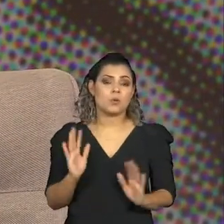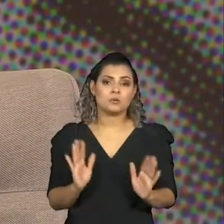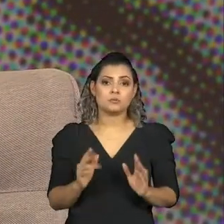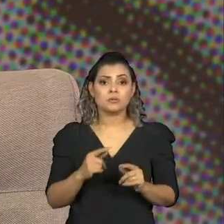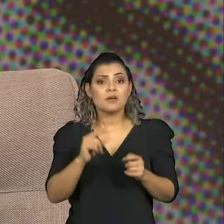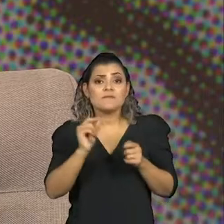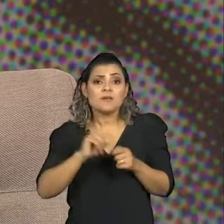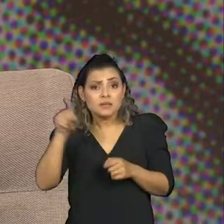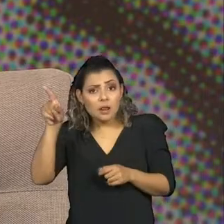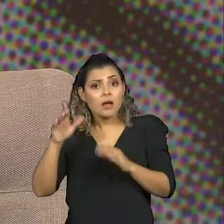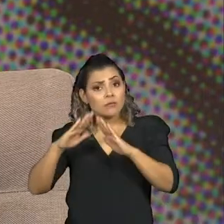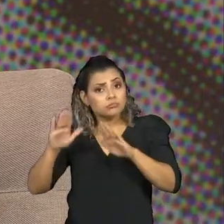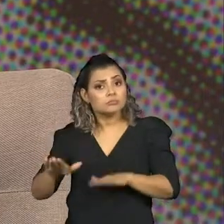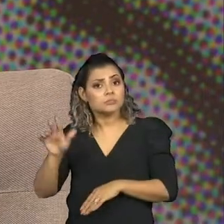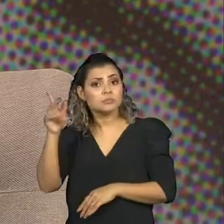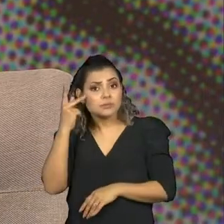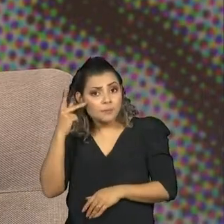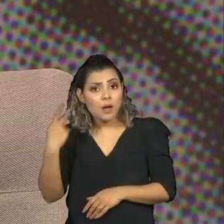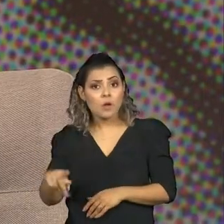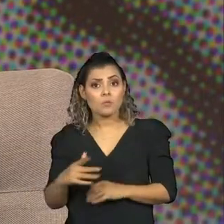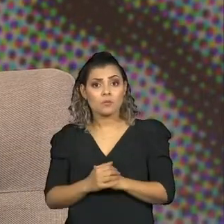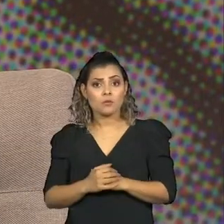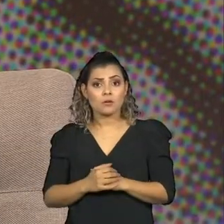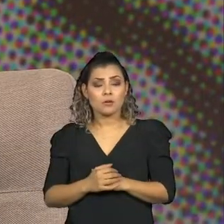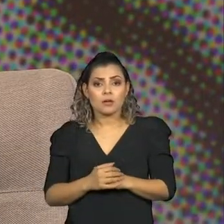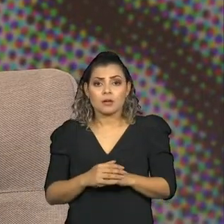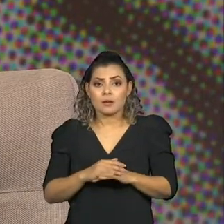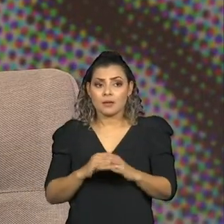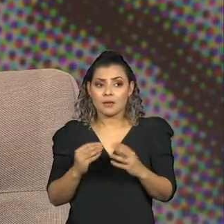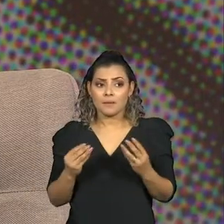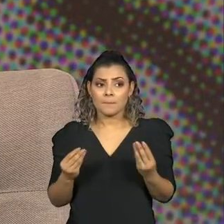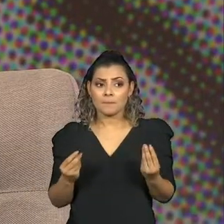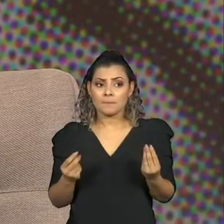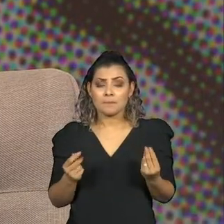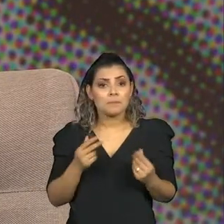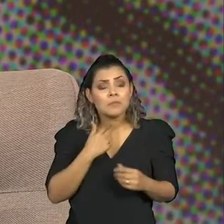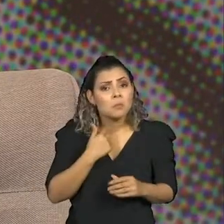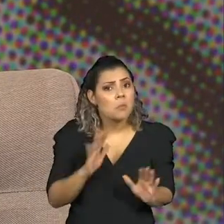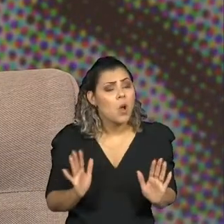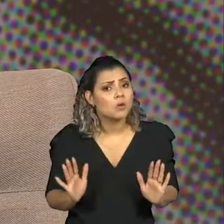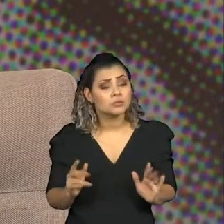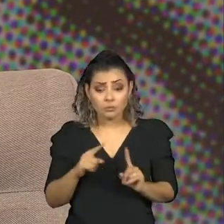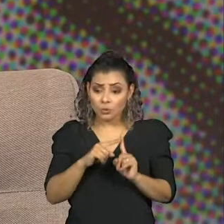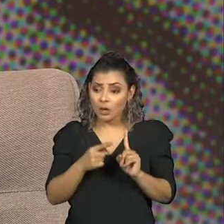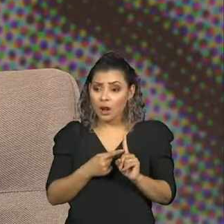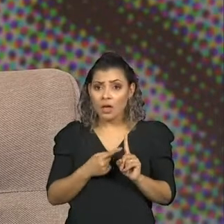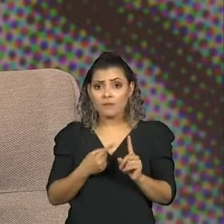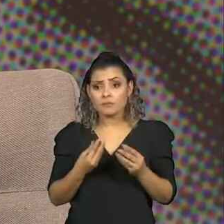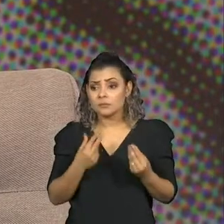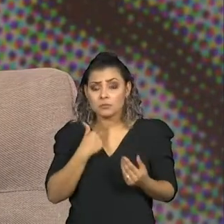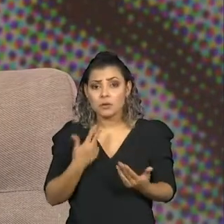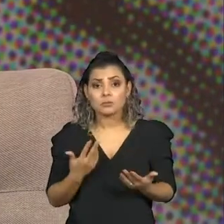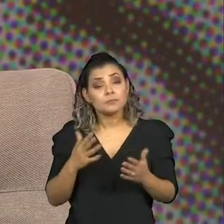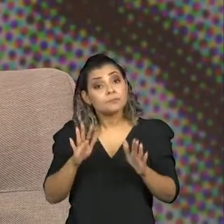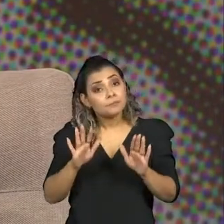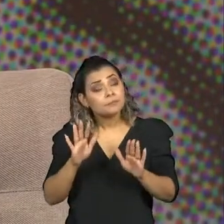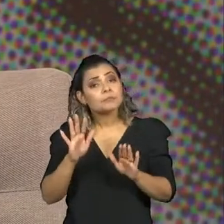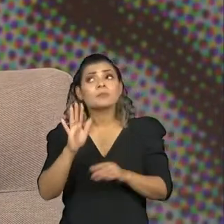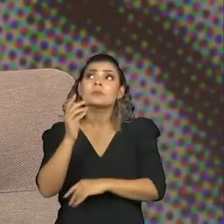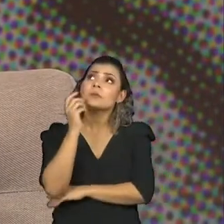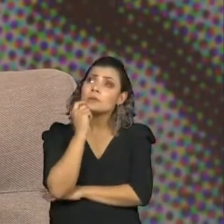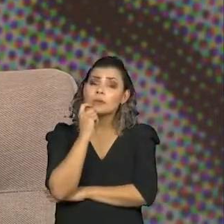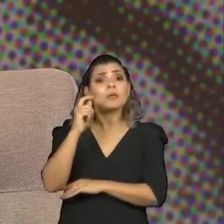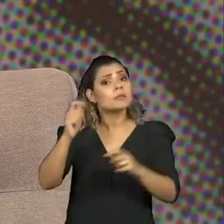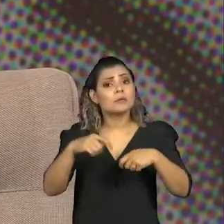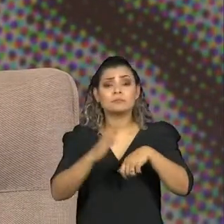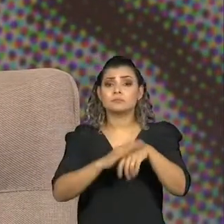faz em São Paulo. Aí eu falei assim, mas eu não posso, porque eu estou grávida. Aí ele falou assim para mim,